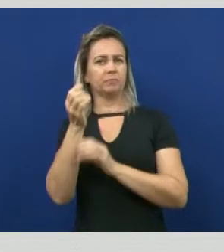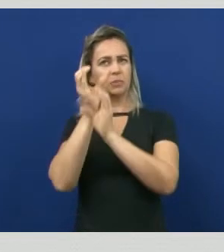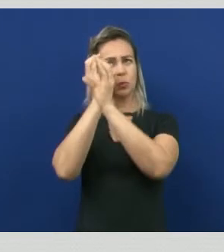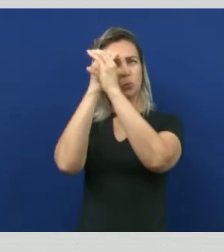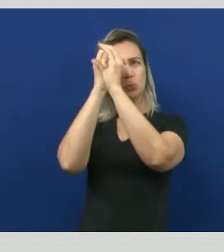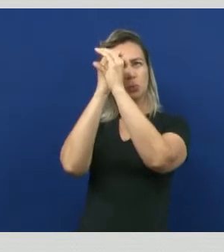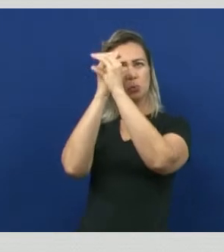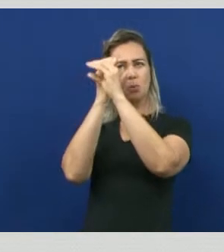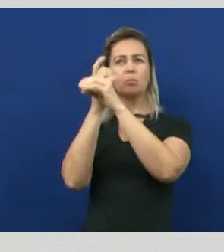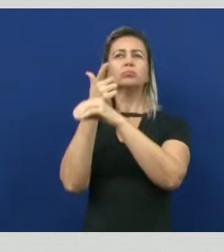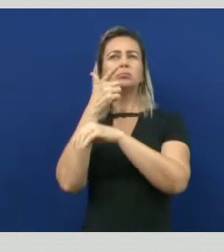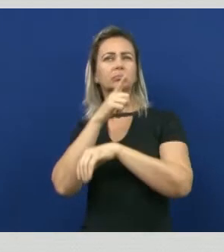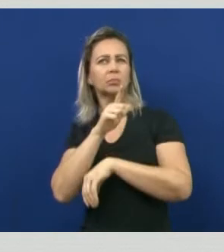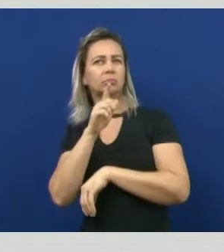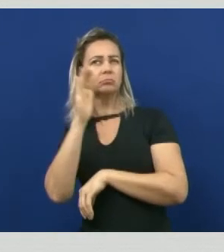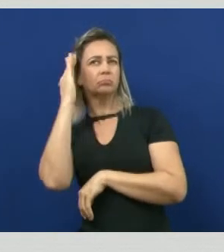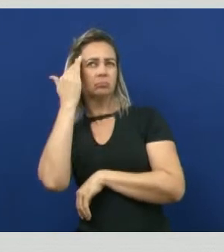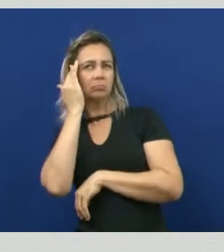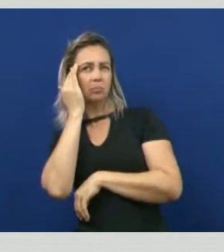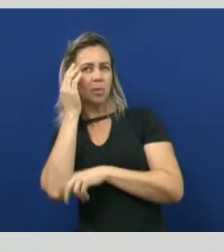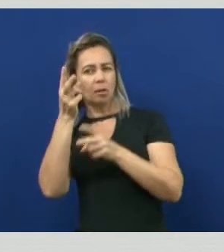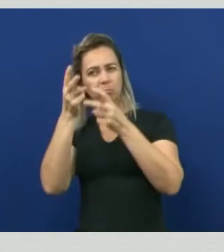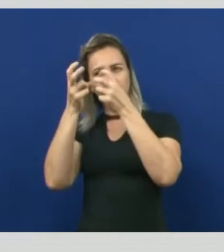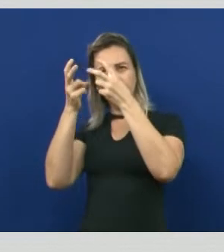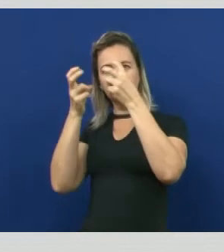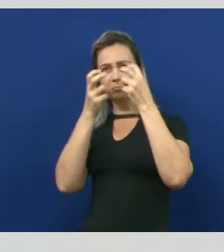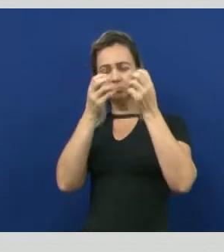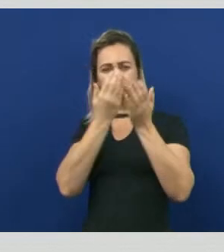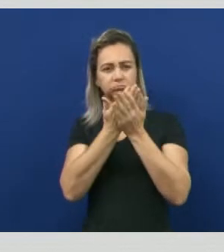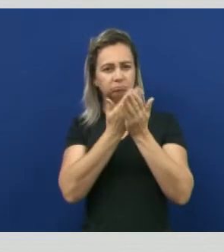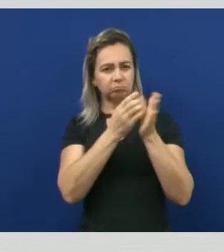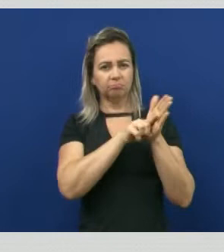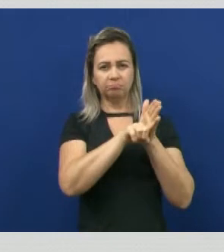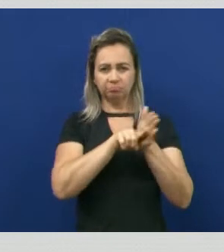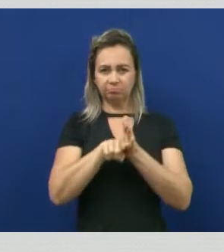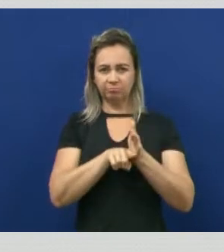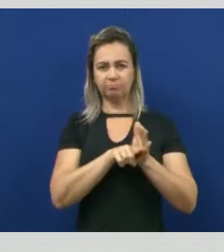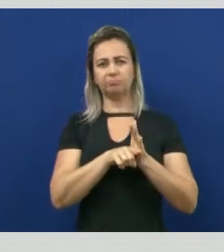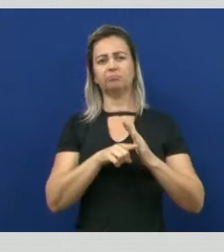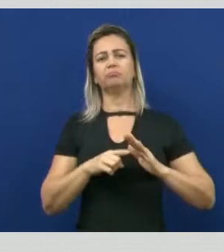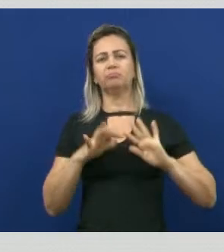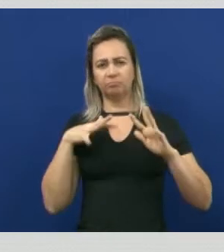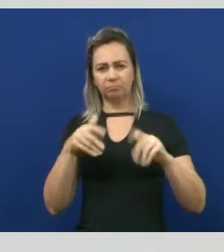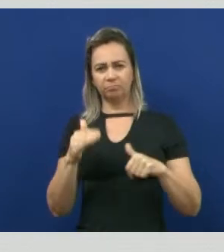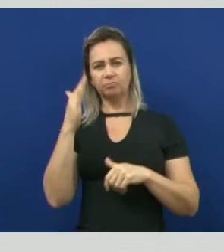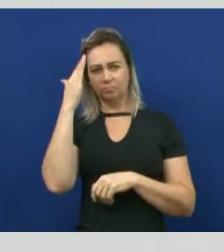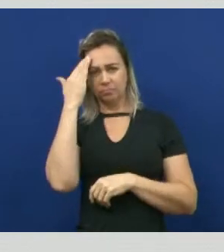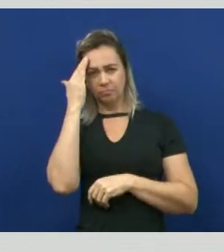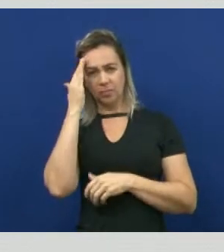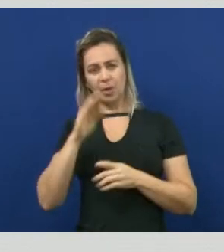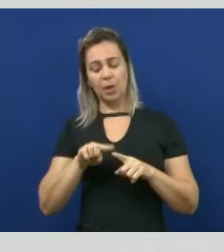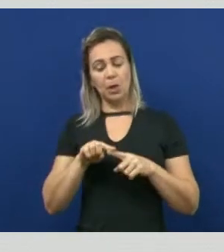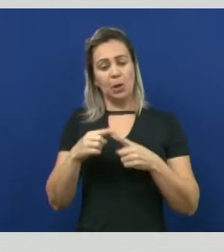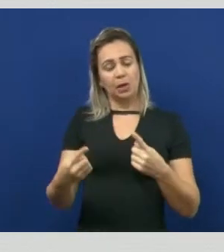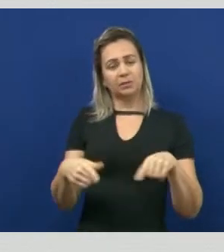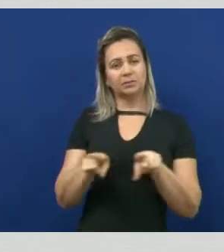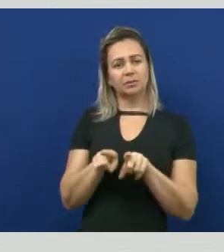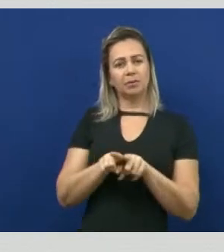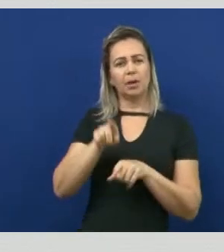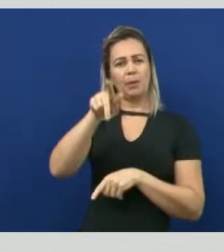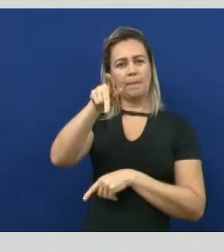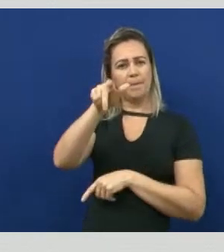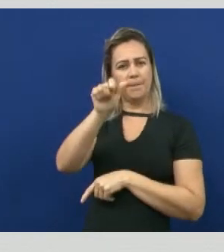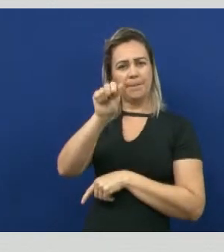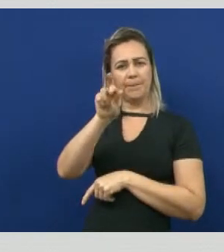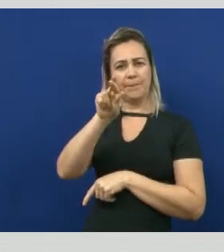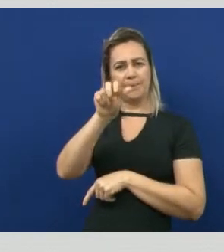telescópiozinho, certo? Que era, na verdade, uma pequena luneta. Então, esse foi um grande paradigma que foi quebrado, talvez um dos maiores